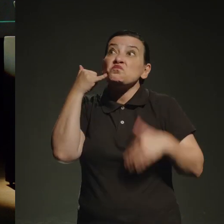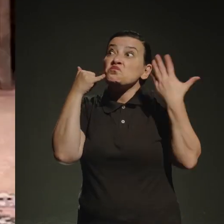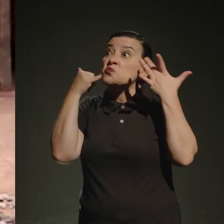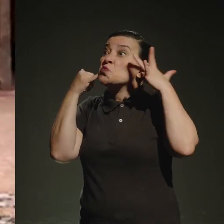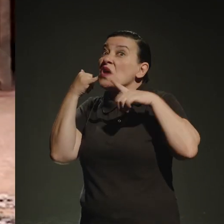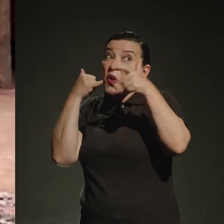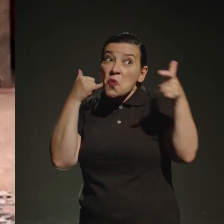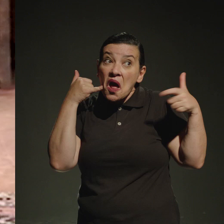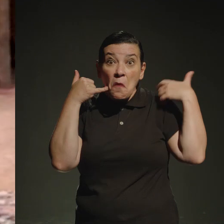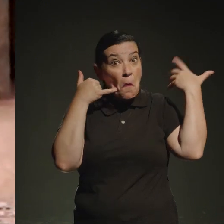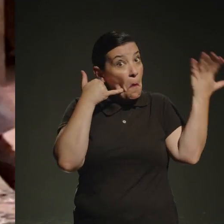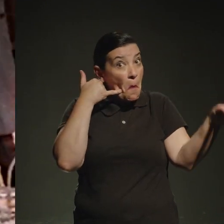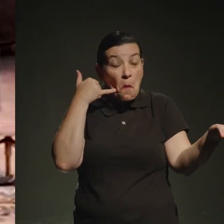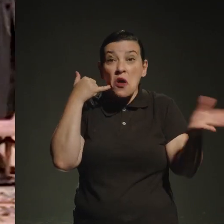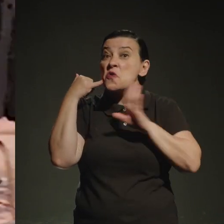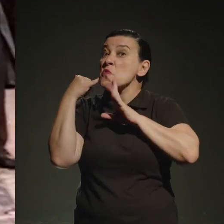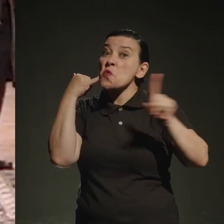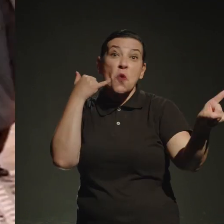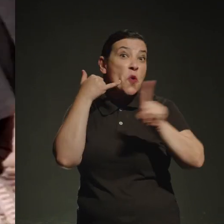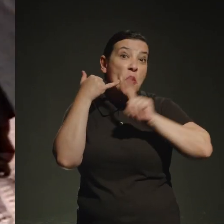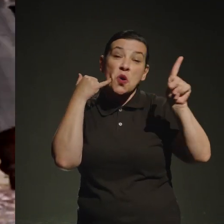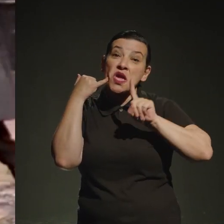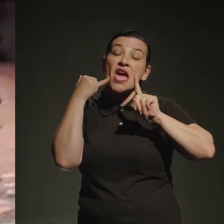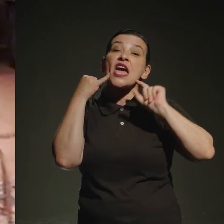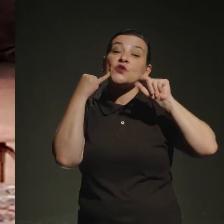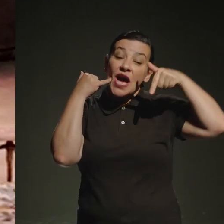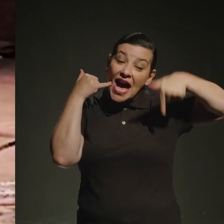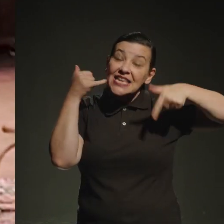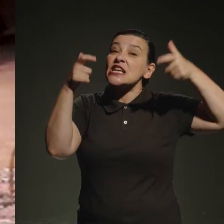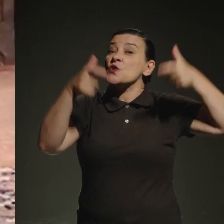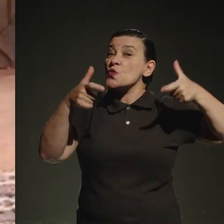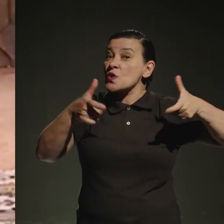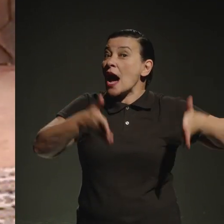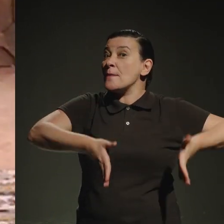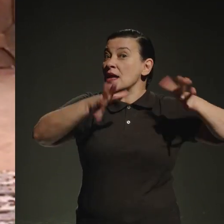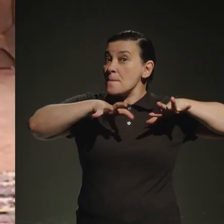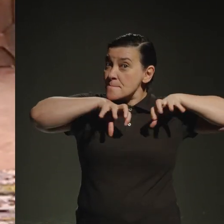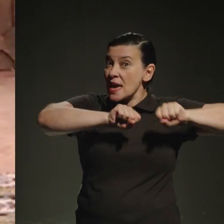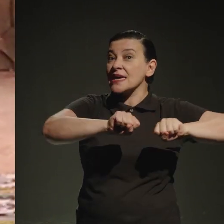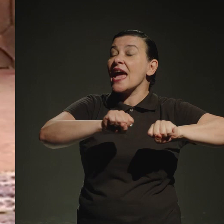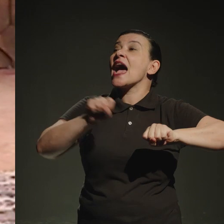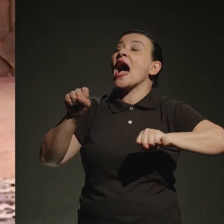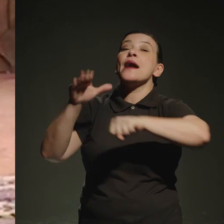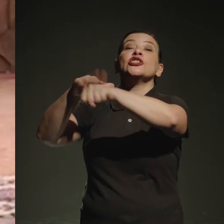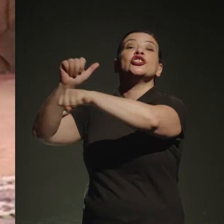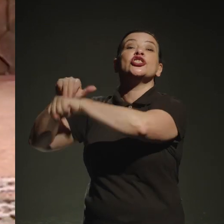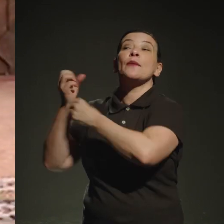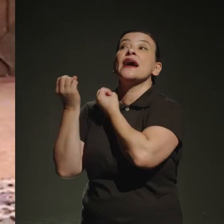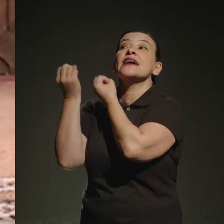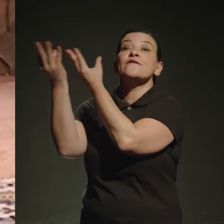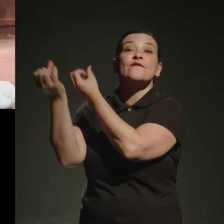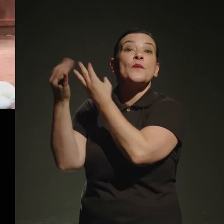Viajou. É, esse tal de Miguel viajou. Não, não sei pra onde, coração. Eu nem conheço ele, eu só fiquei com o apartamento. Liga